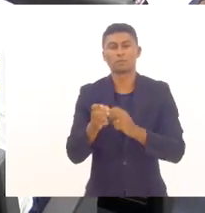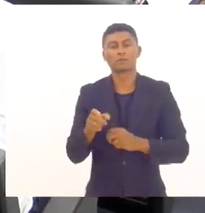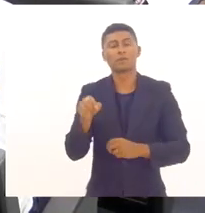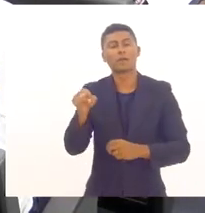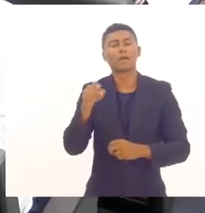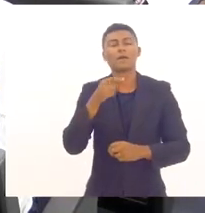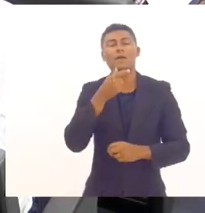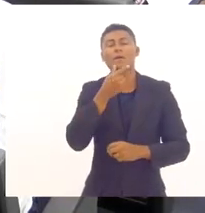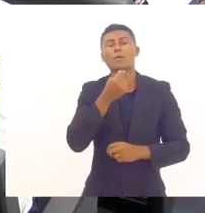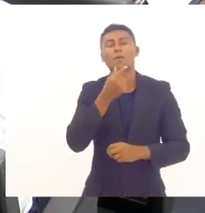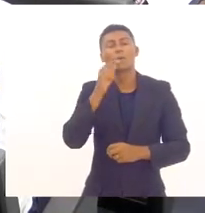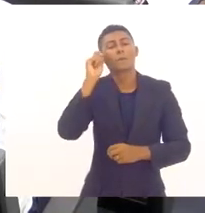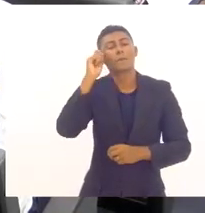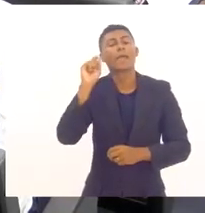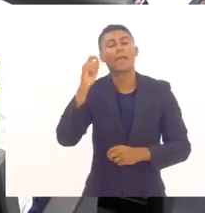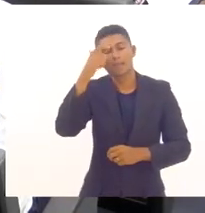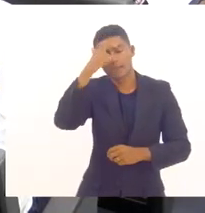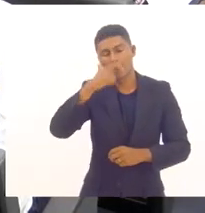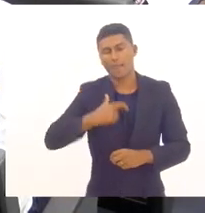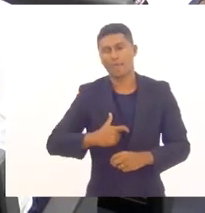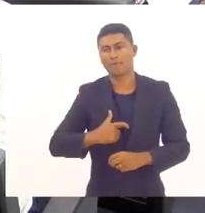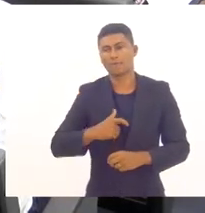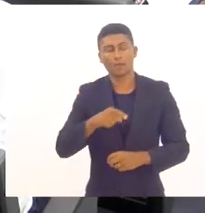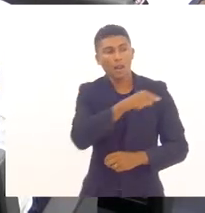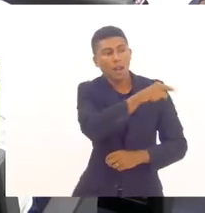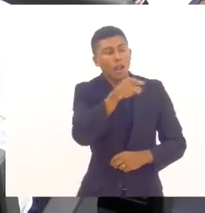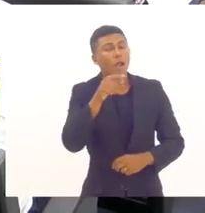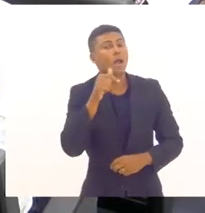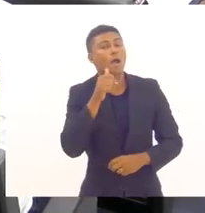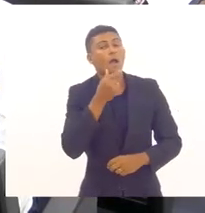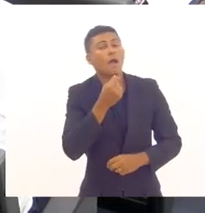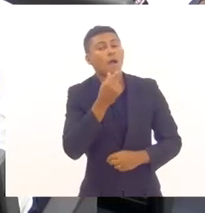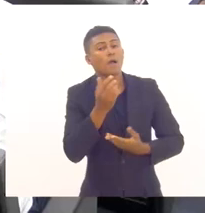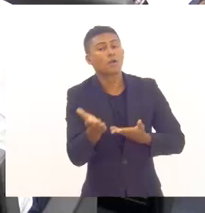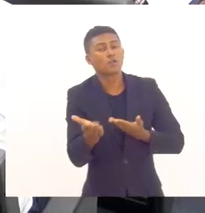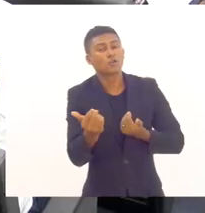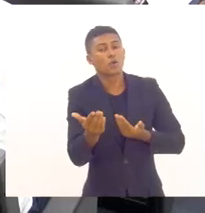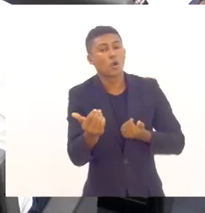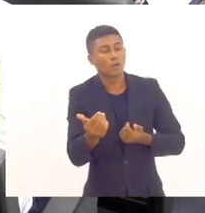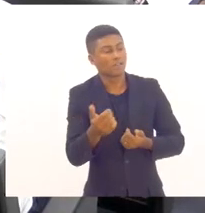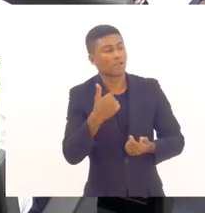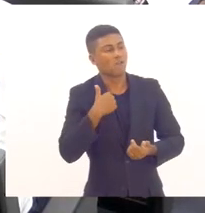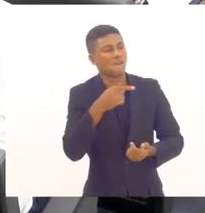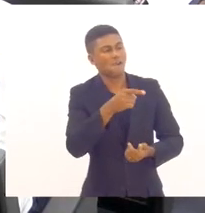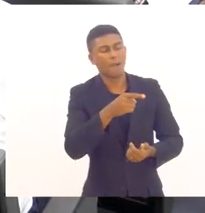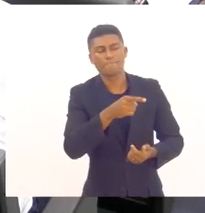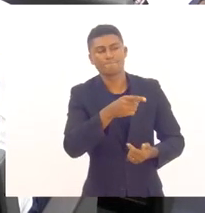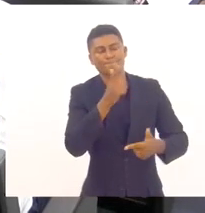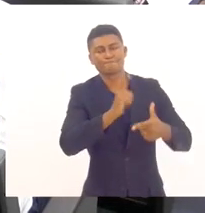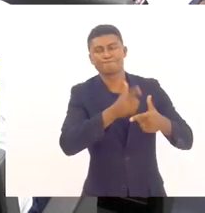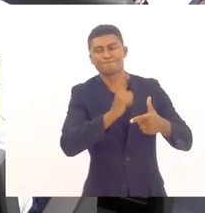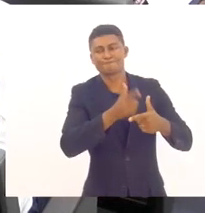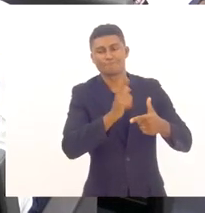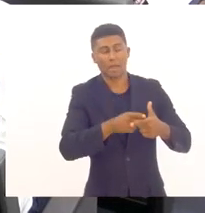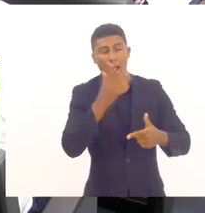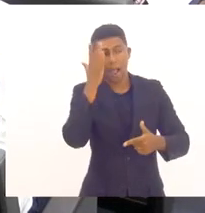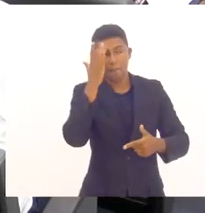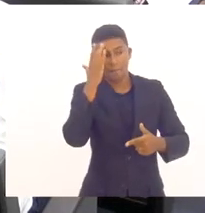eu. Só que eu dava bronquinha nos garotos e falava, quando chegar amanhã na escola, tu vai pagar 10. Era 10 flexão.